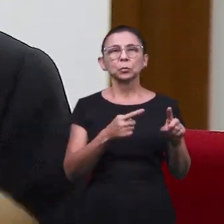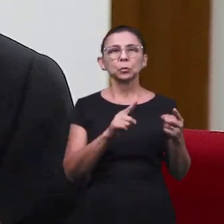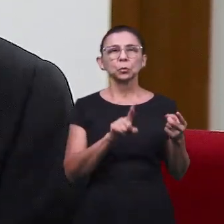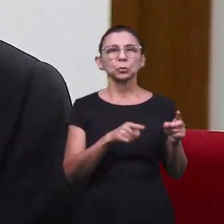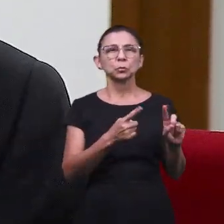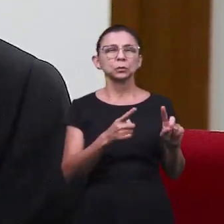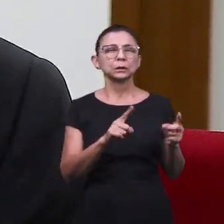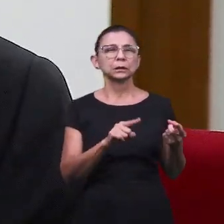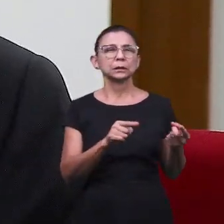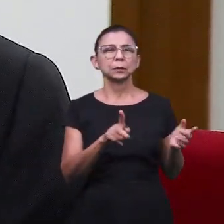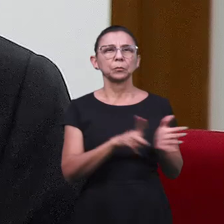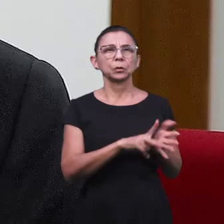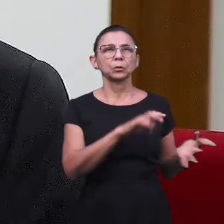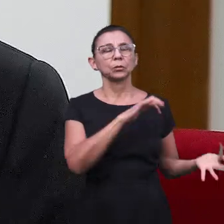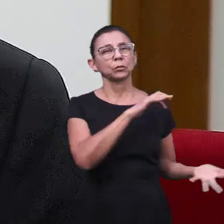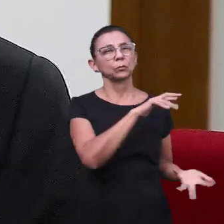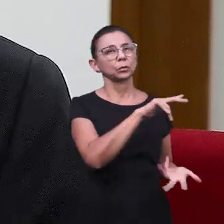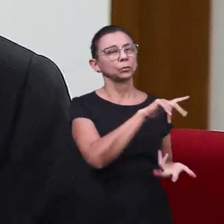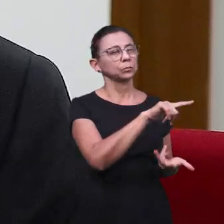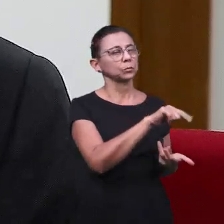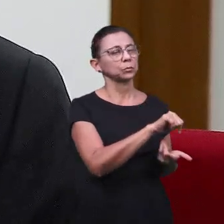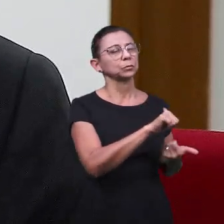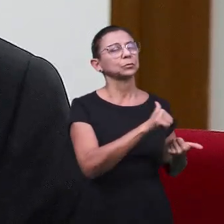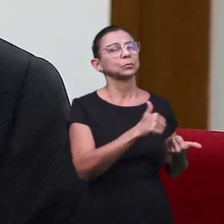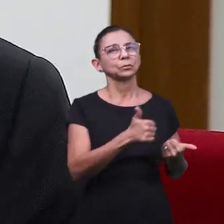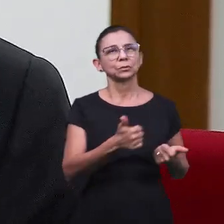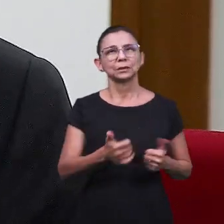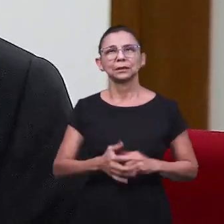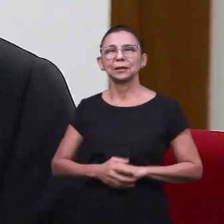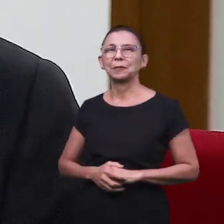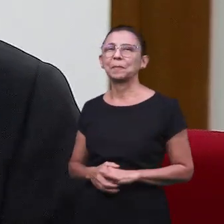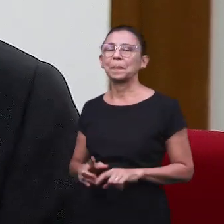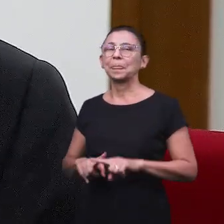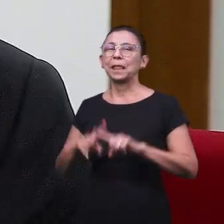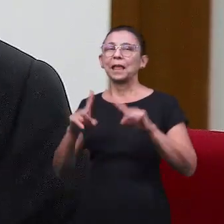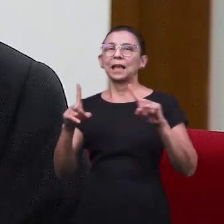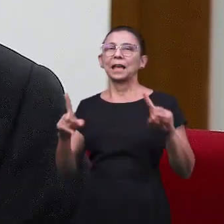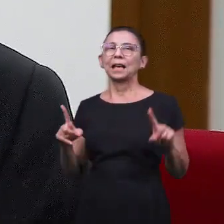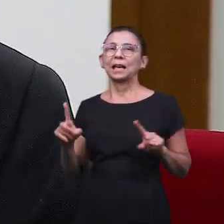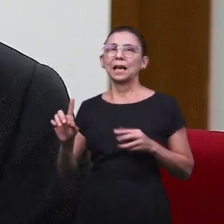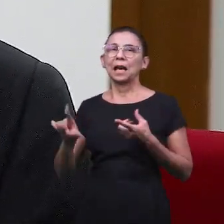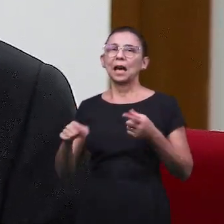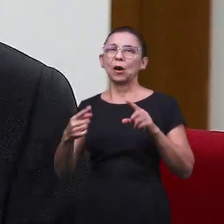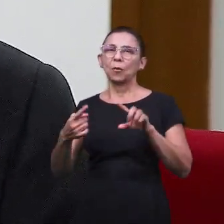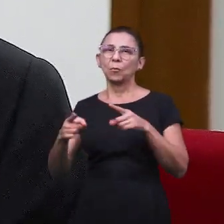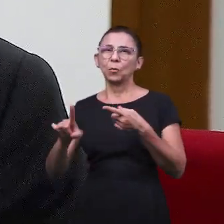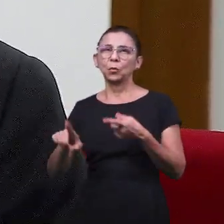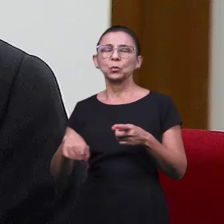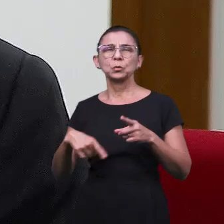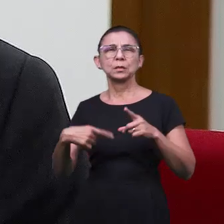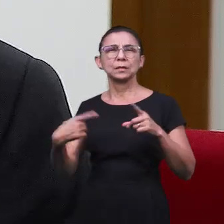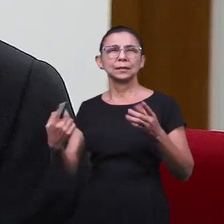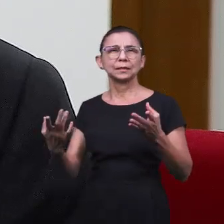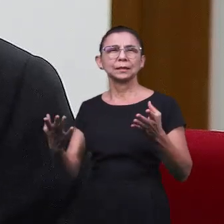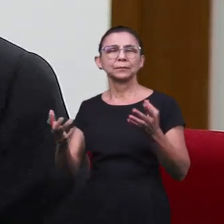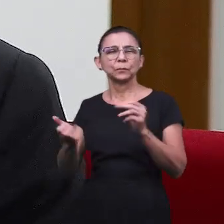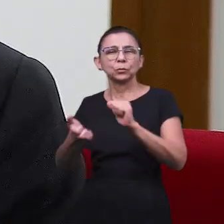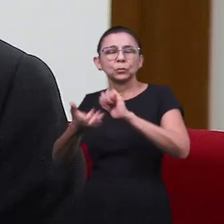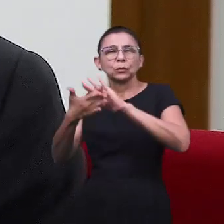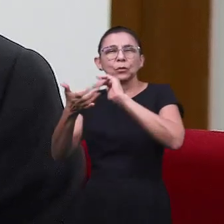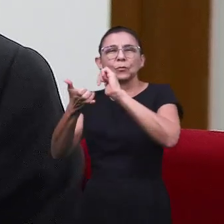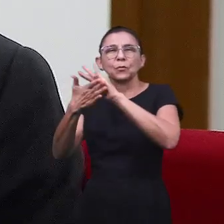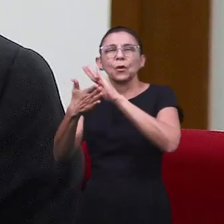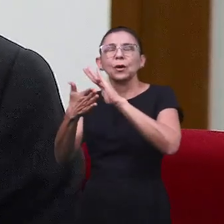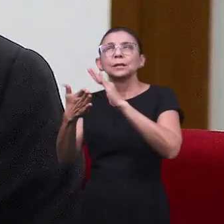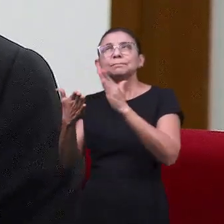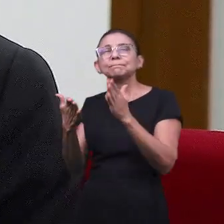música cotidiana já proporciona. A música cristã nos aproxima do Senhor, o louvor nos aproxima do Senhor, o louvor nos